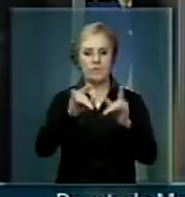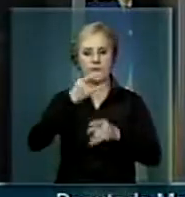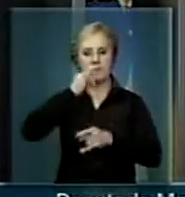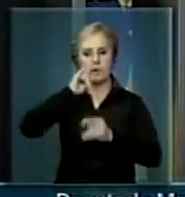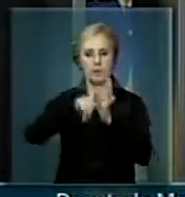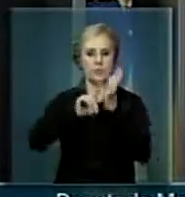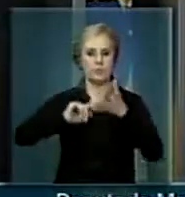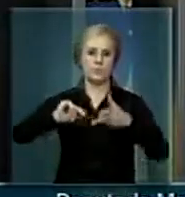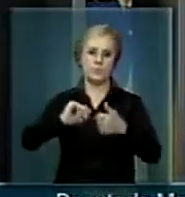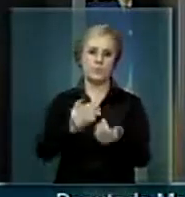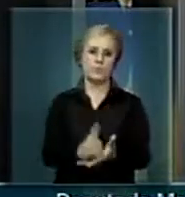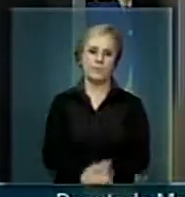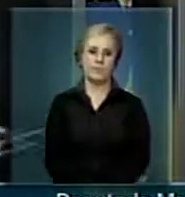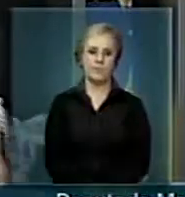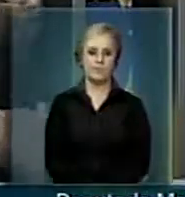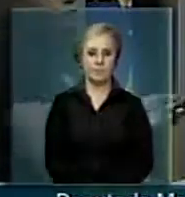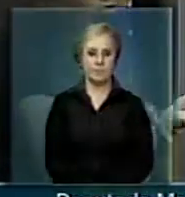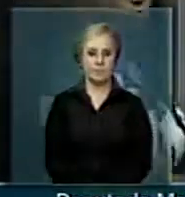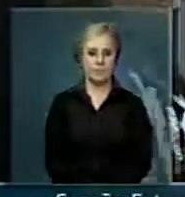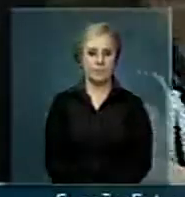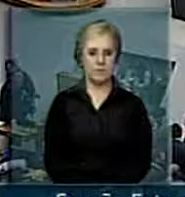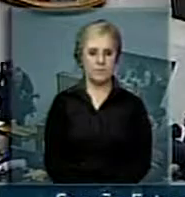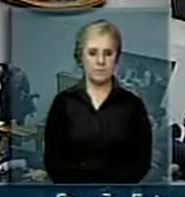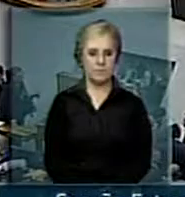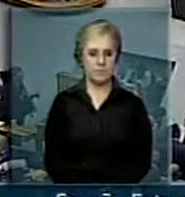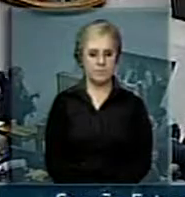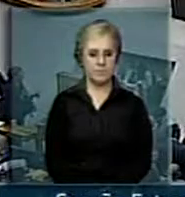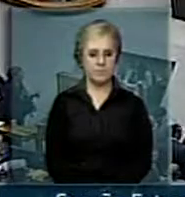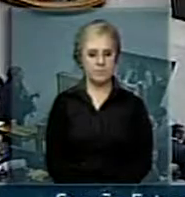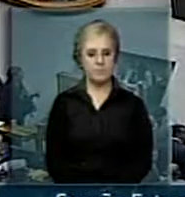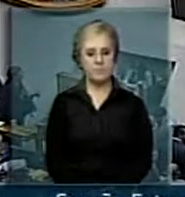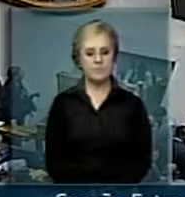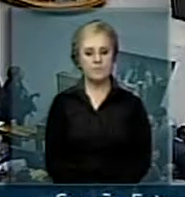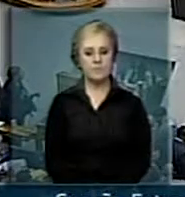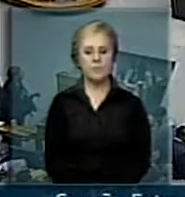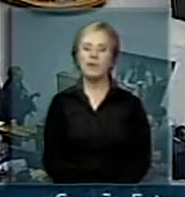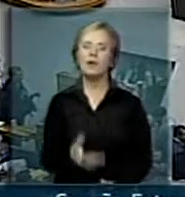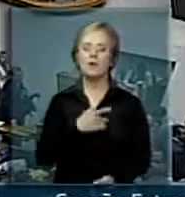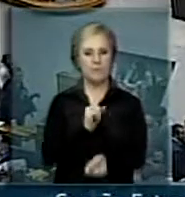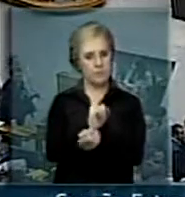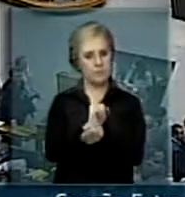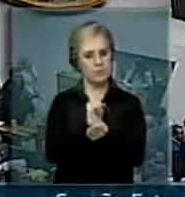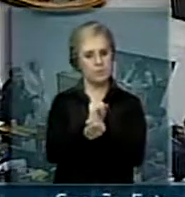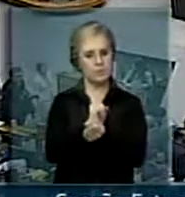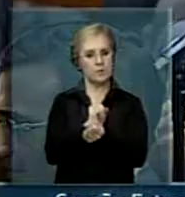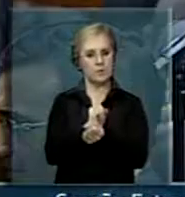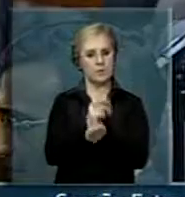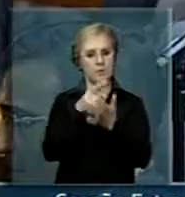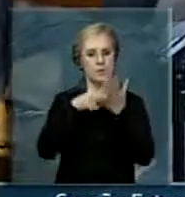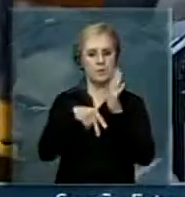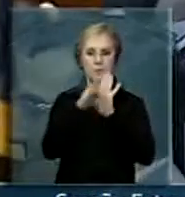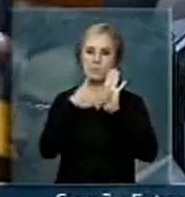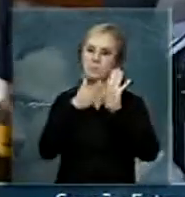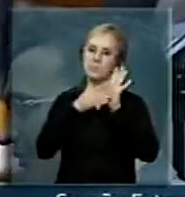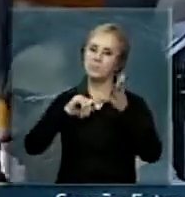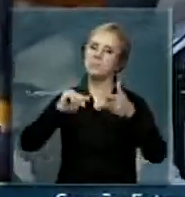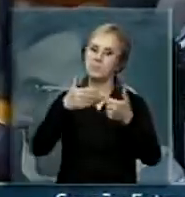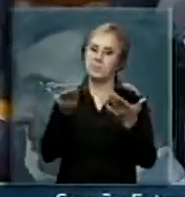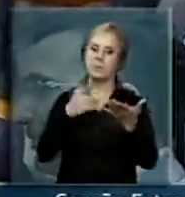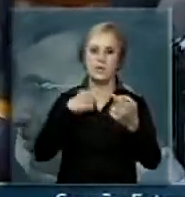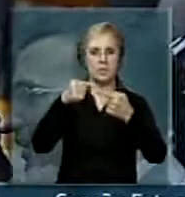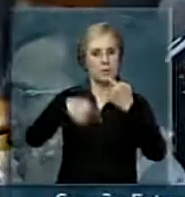consumo abusivo de álcool no nosso país. Eu vou apenas dizer à deputada Manuela Dávila, vou aguardar a redação da proposta. Nesse caso